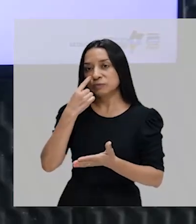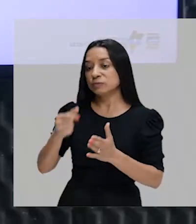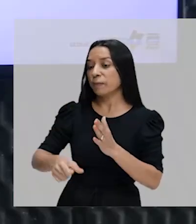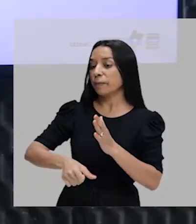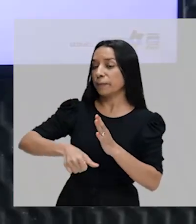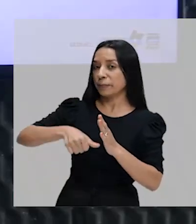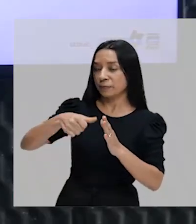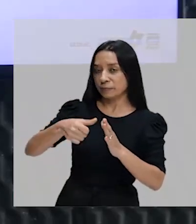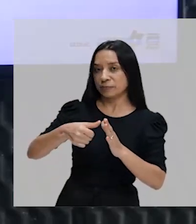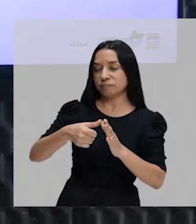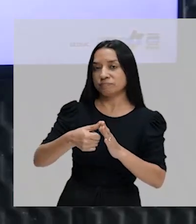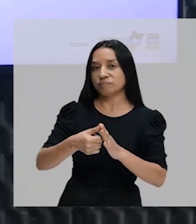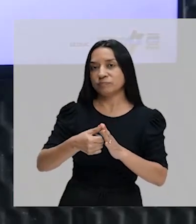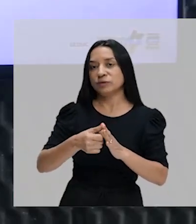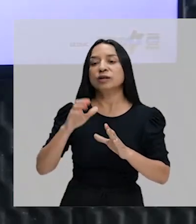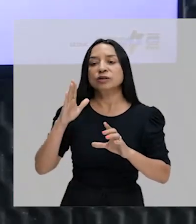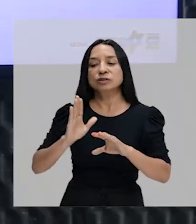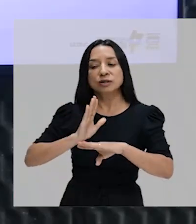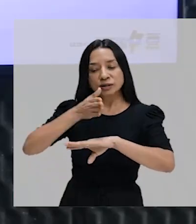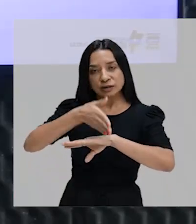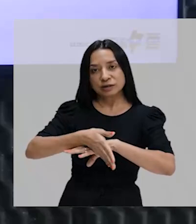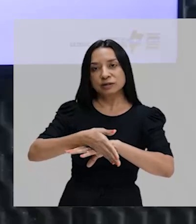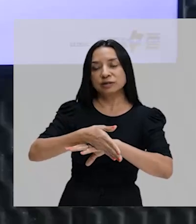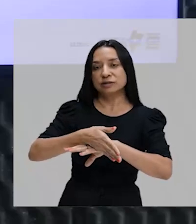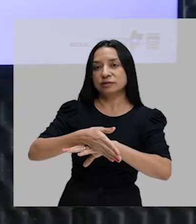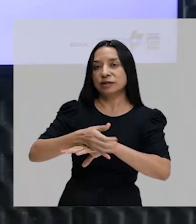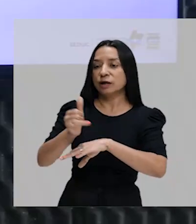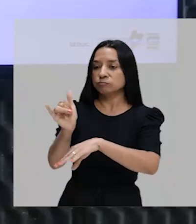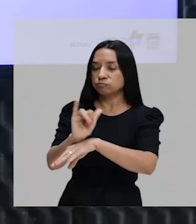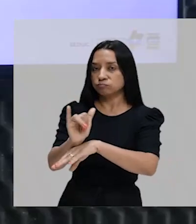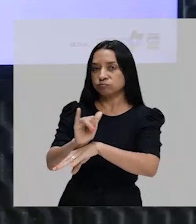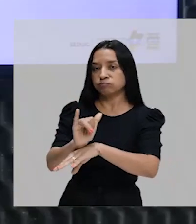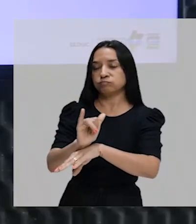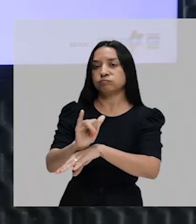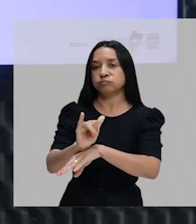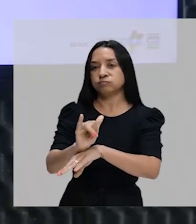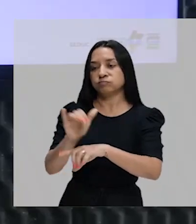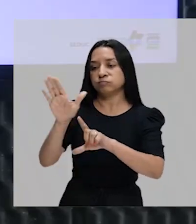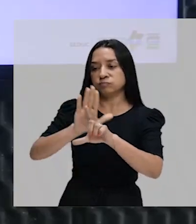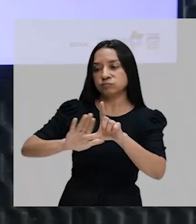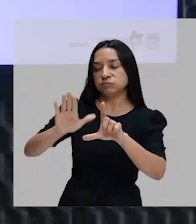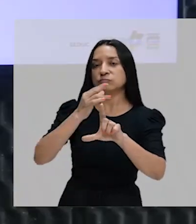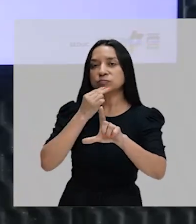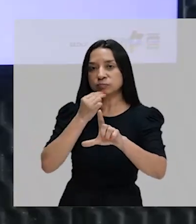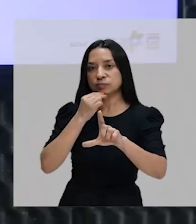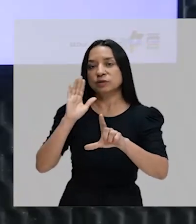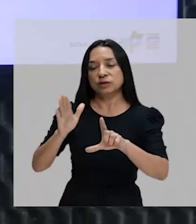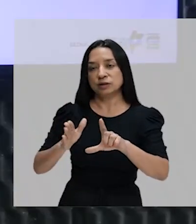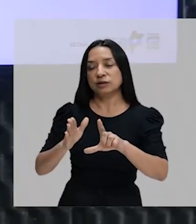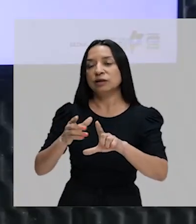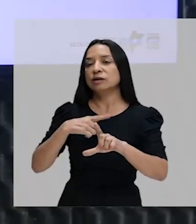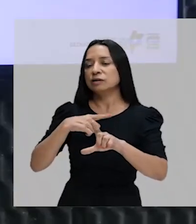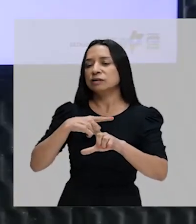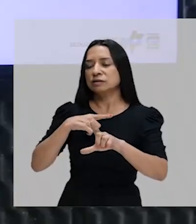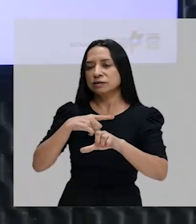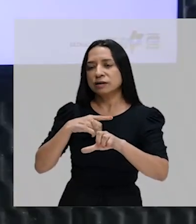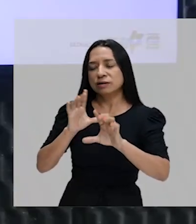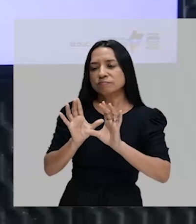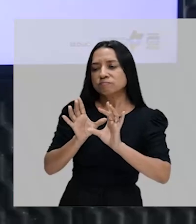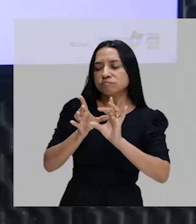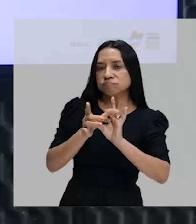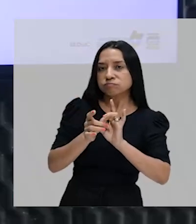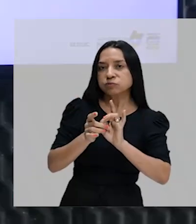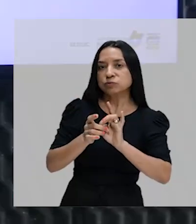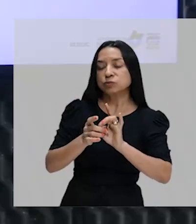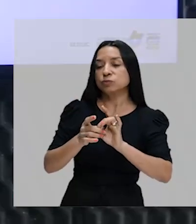você já pode ir lá no nosso canal oficial, plataforma Gonçalves Dias, lá no YouTube, e lá você já vai ter acesso a essa primeira parte do